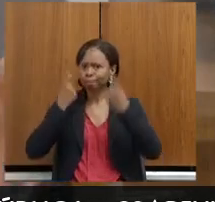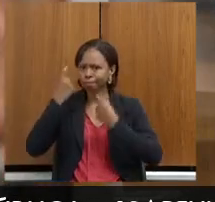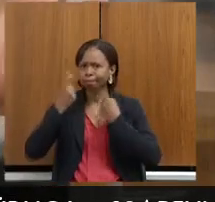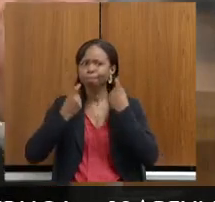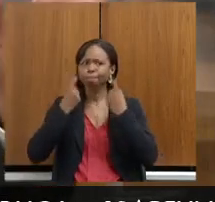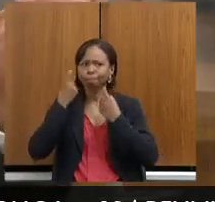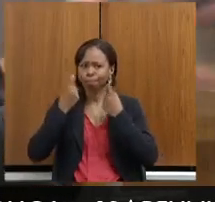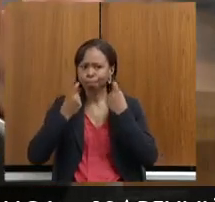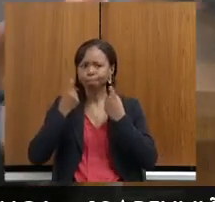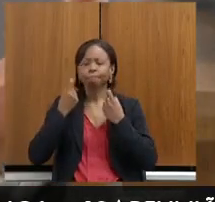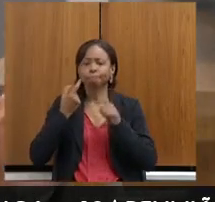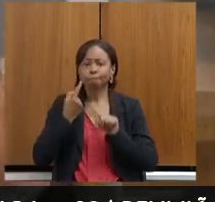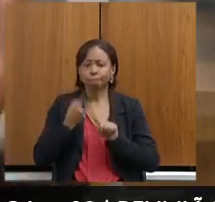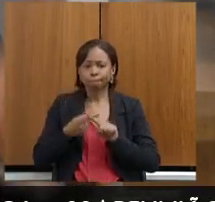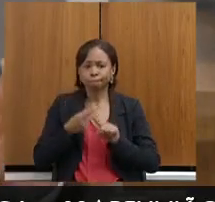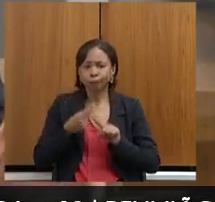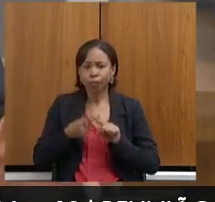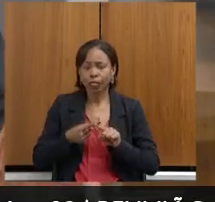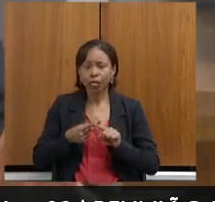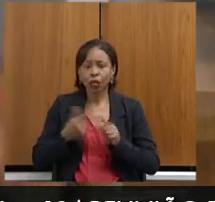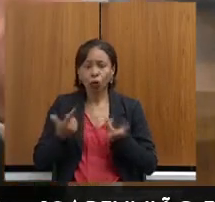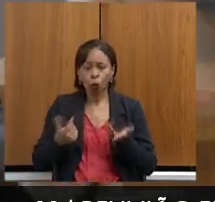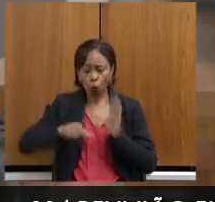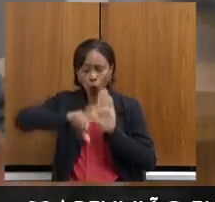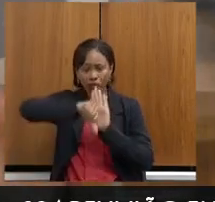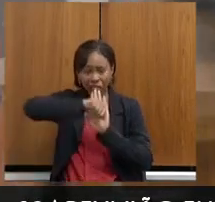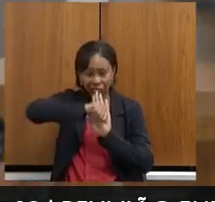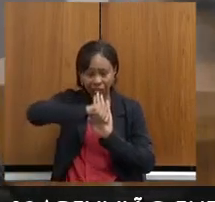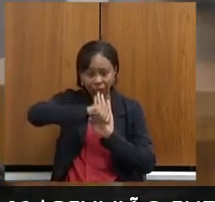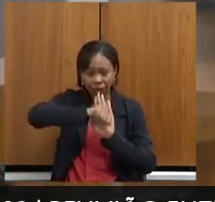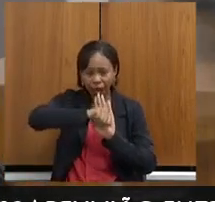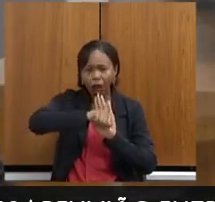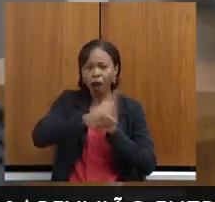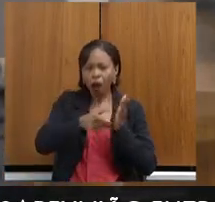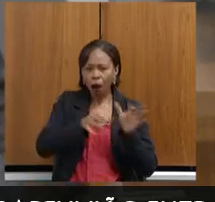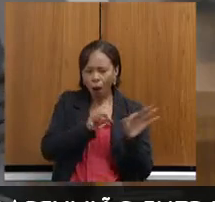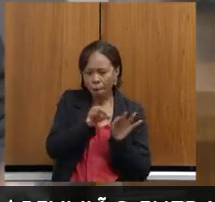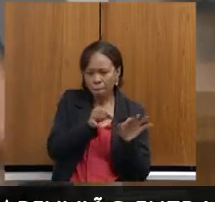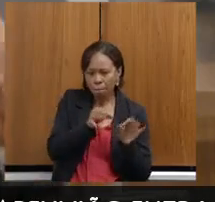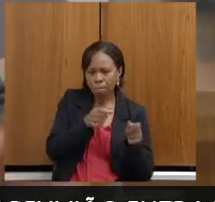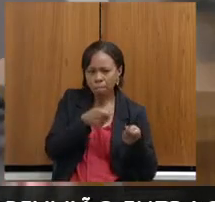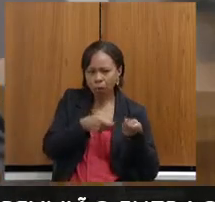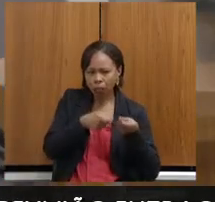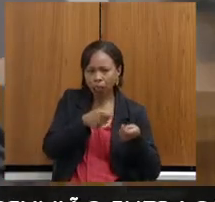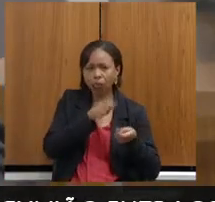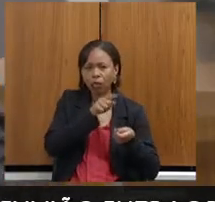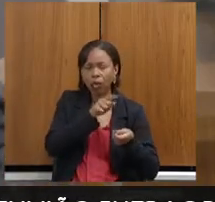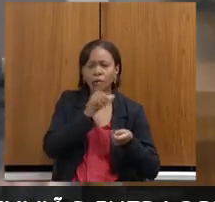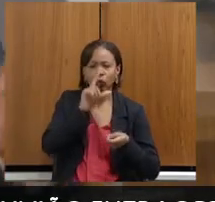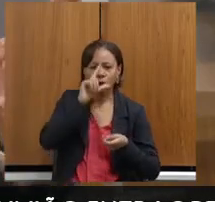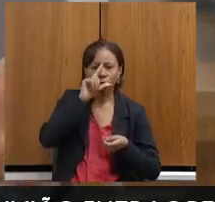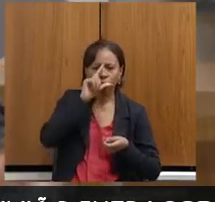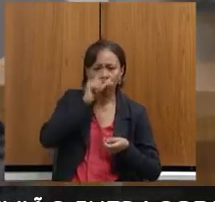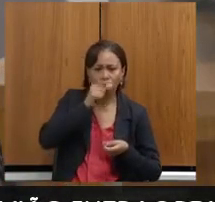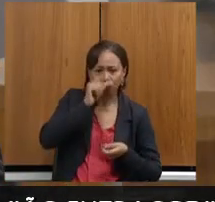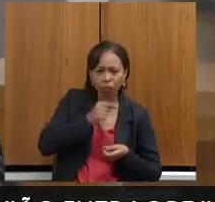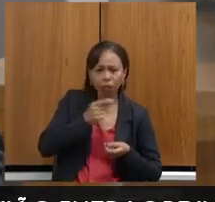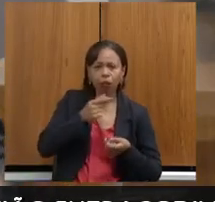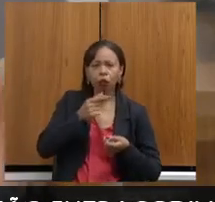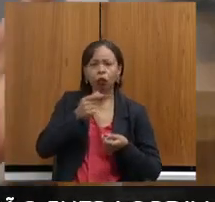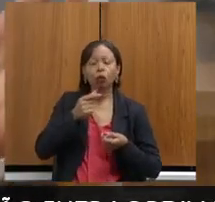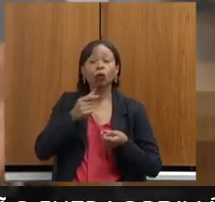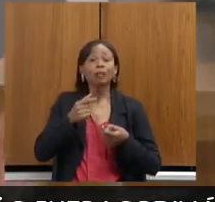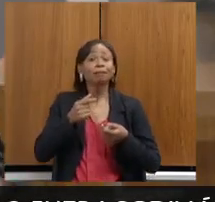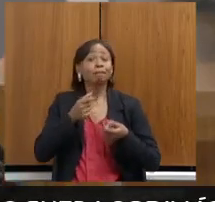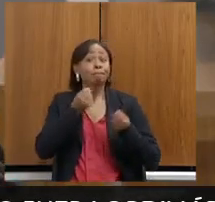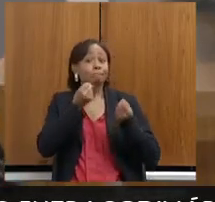porque nós sabemos que o crime organizado no Triângulo Mineiro e alto Paranaíba ele é muito mais pesado ir lá na já